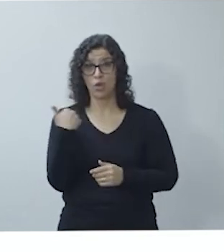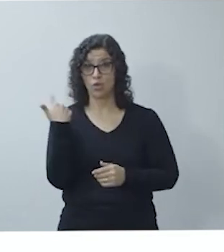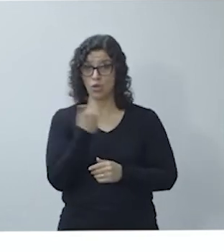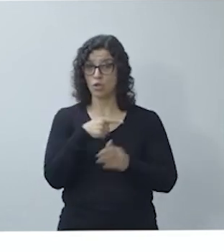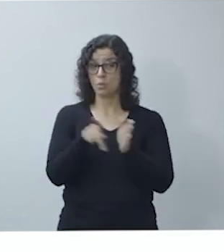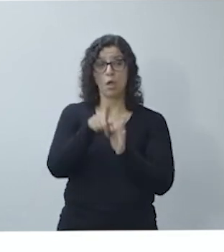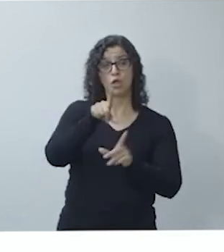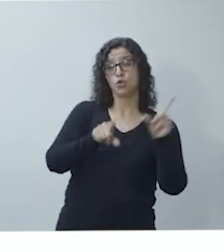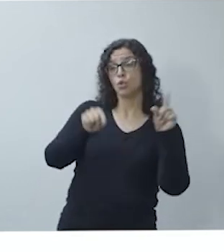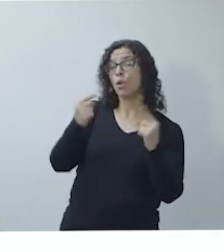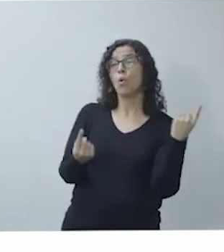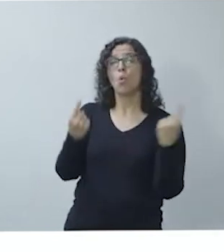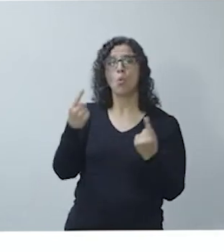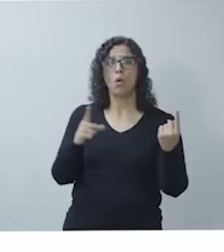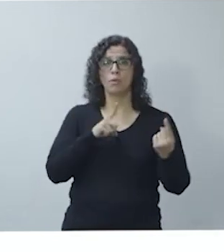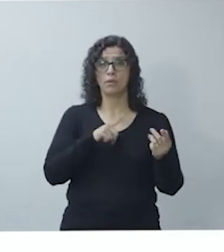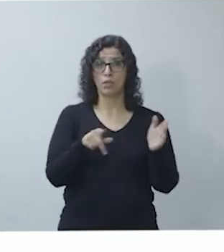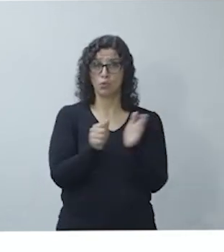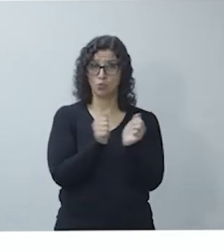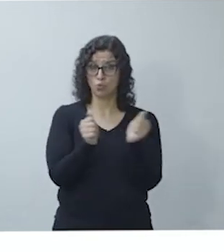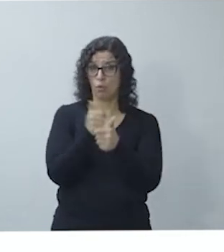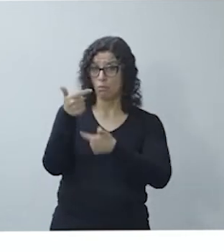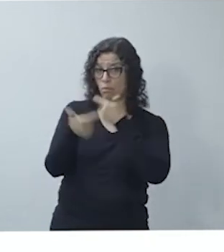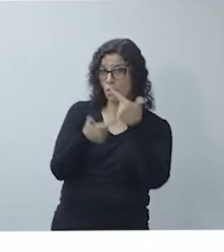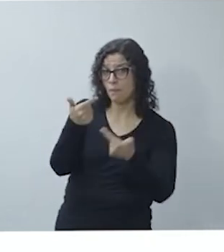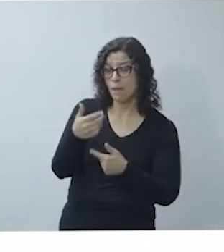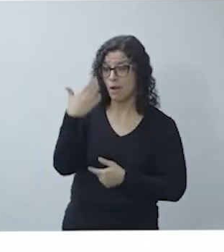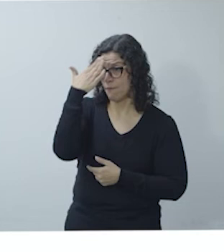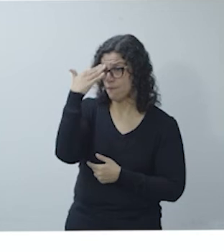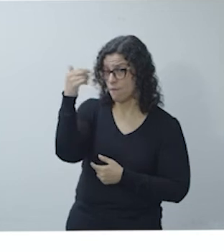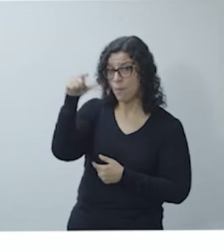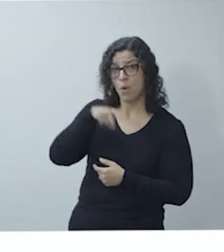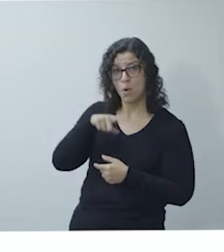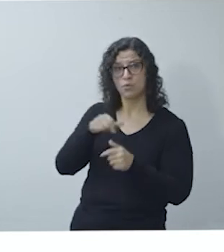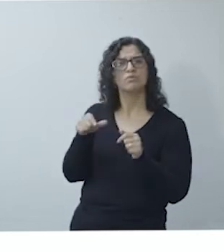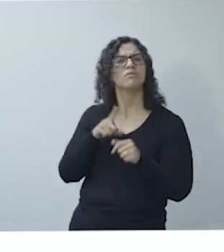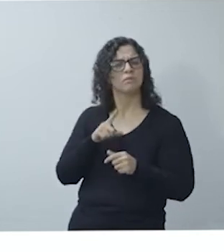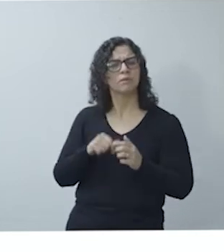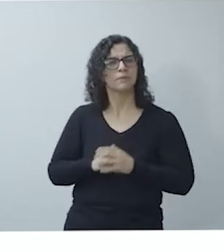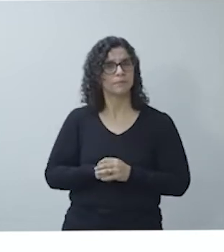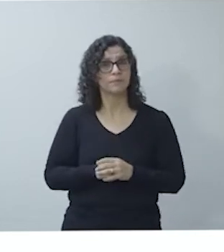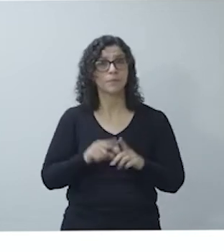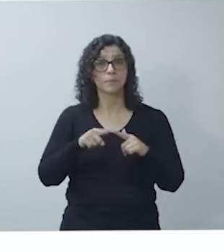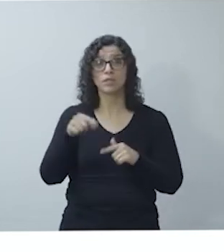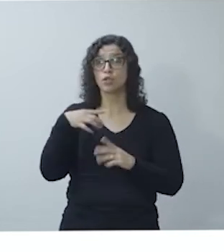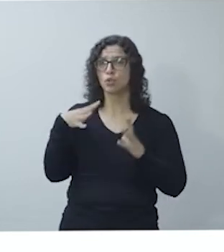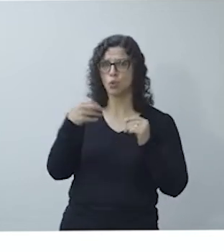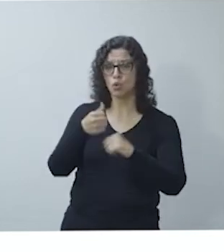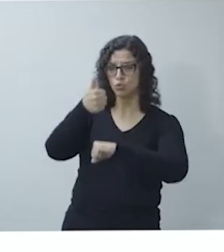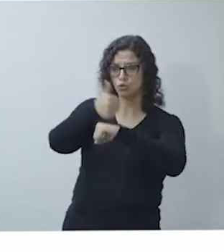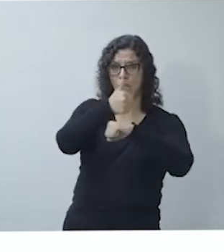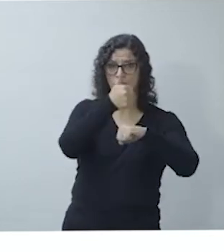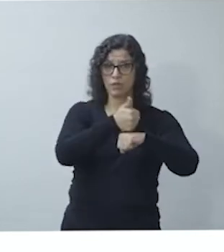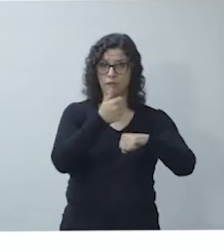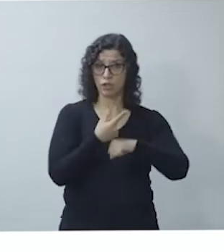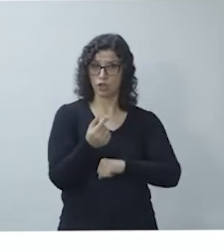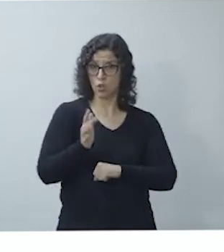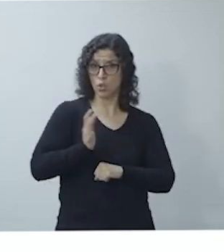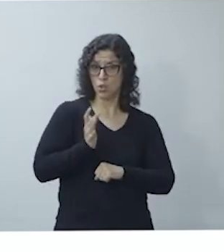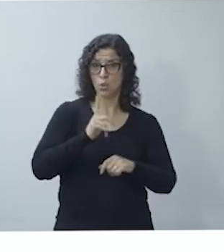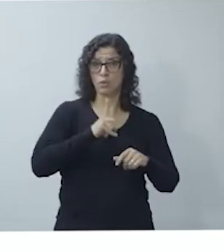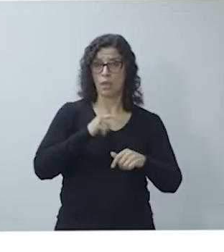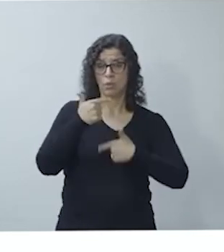tinha de escolher. No centro operário, a sua fama crescia. Querido dos patrões burgueses e